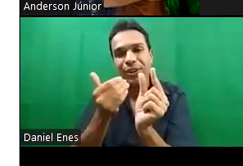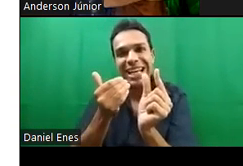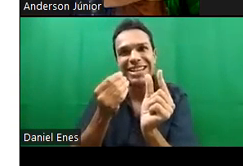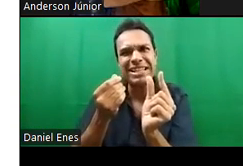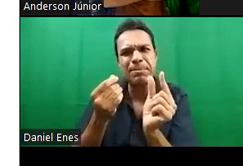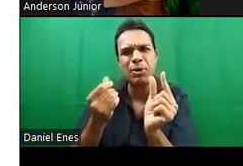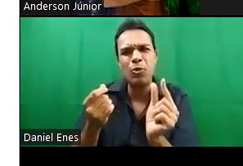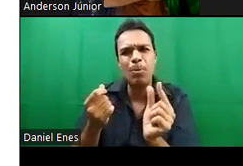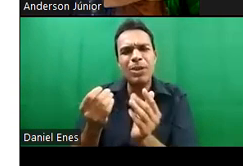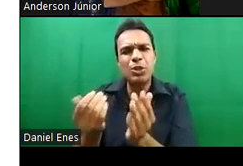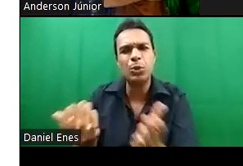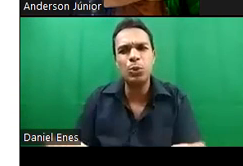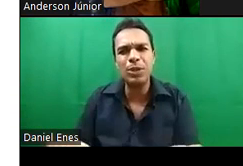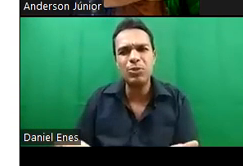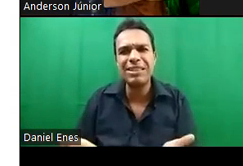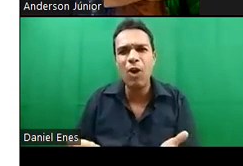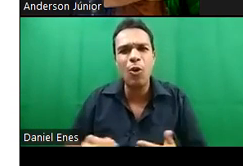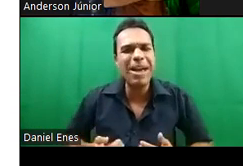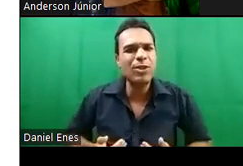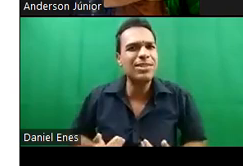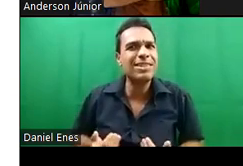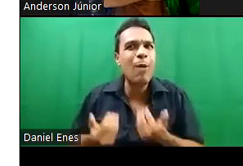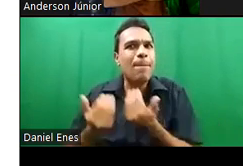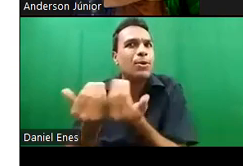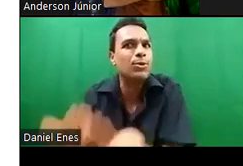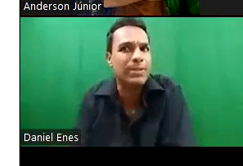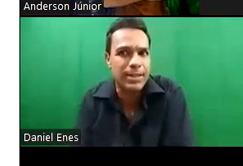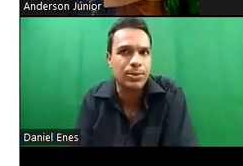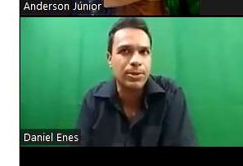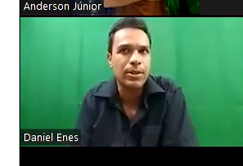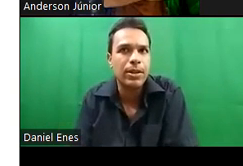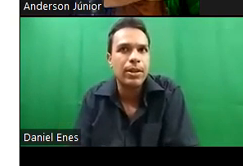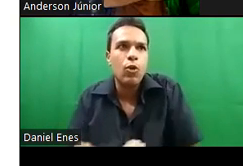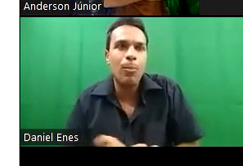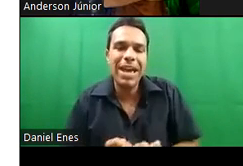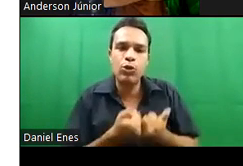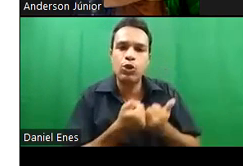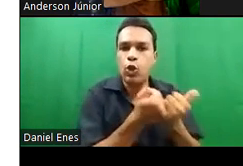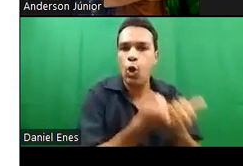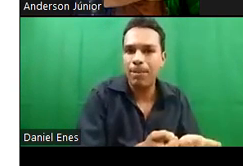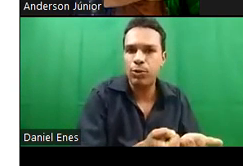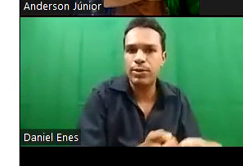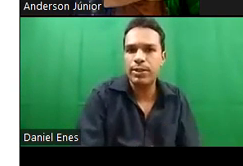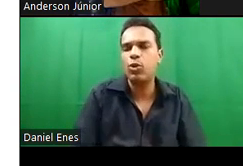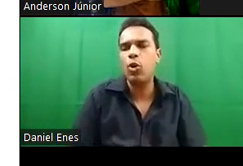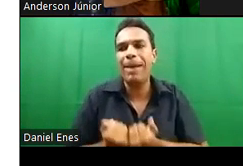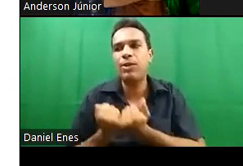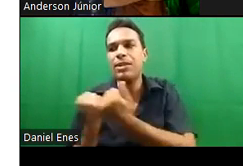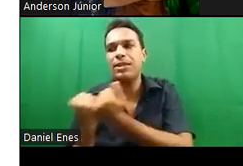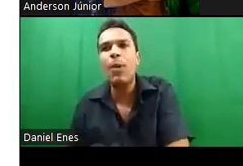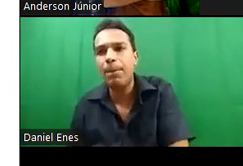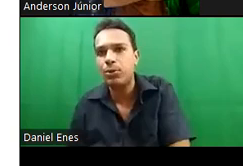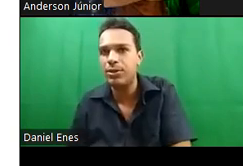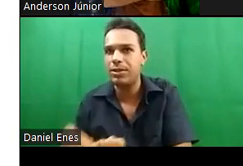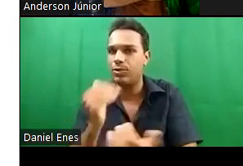A fonética ela se preocupa com a estrutura do sinal. Como é que o sinal é produzido? Como é que o som é produzido? Como é que o